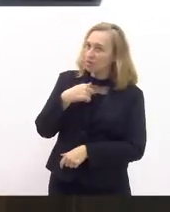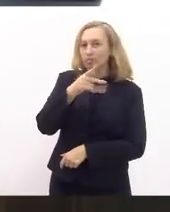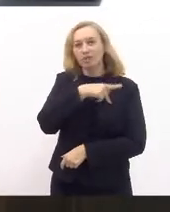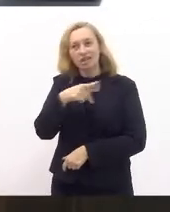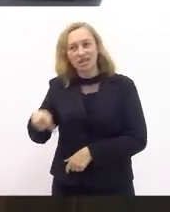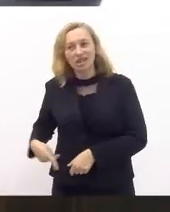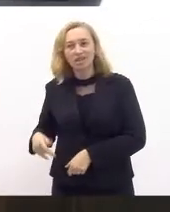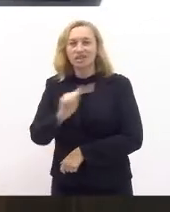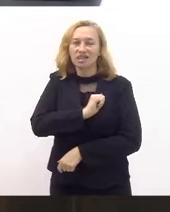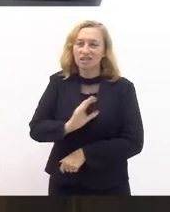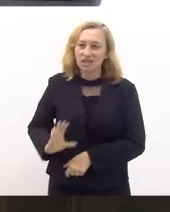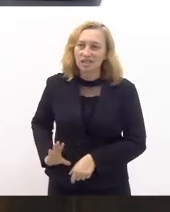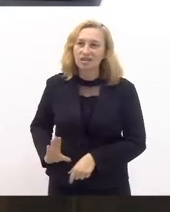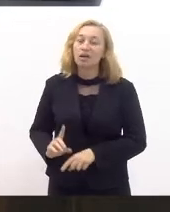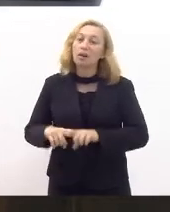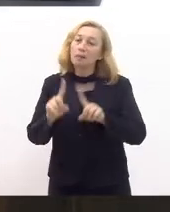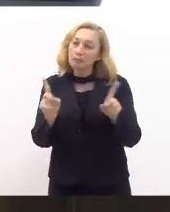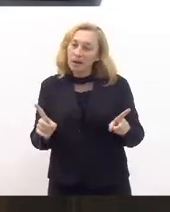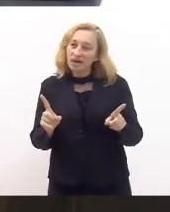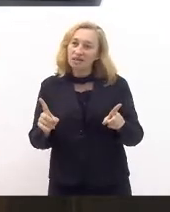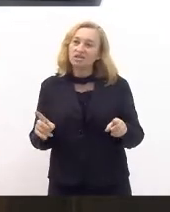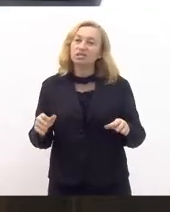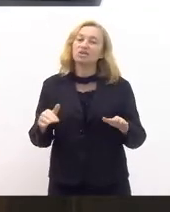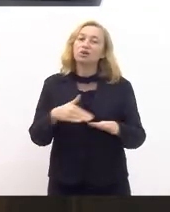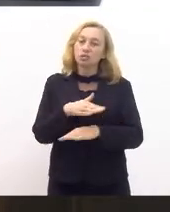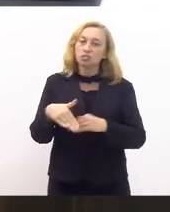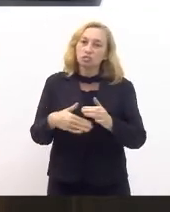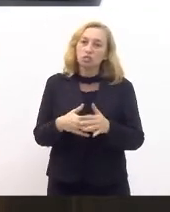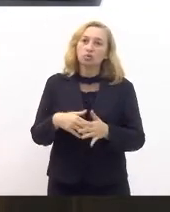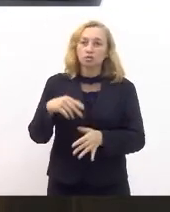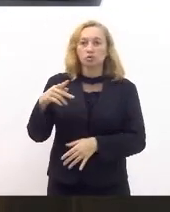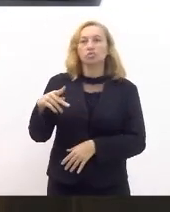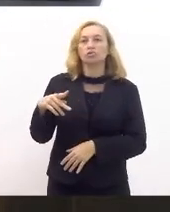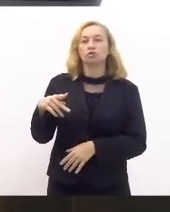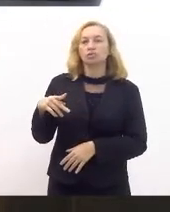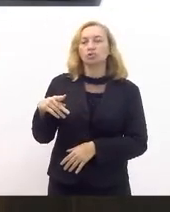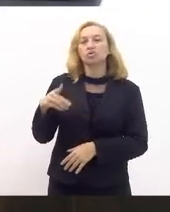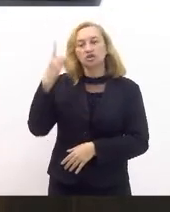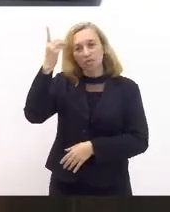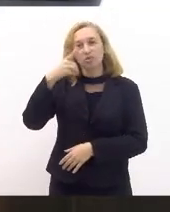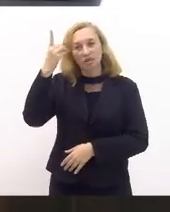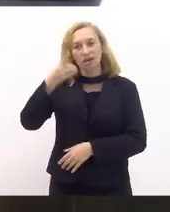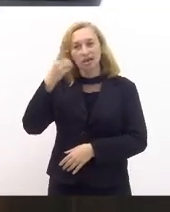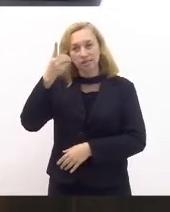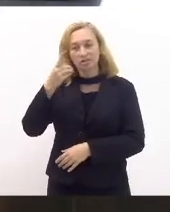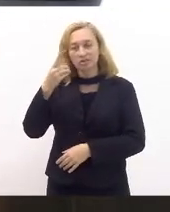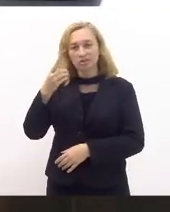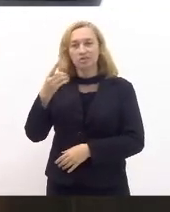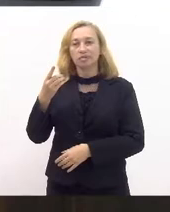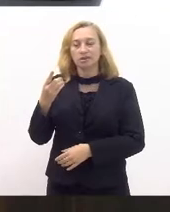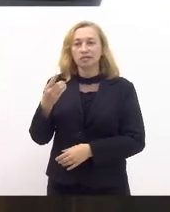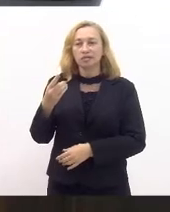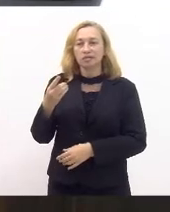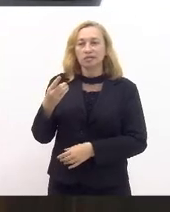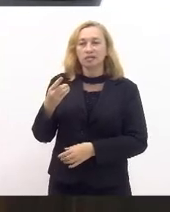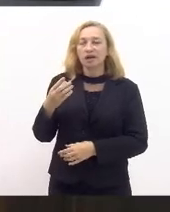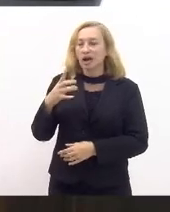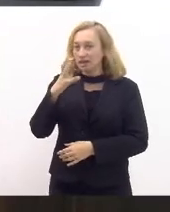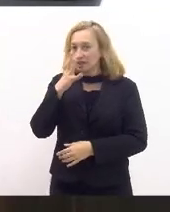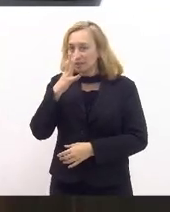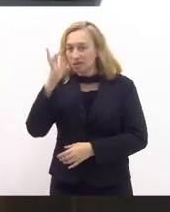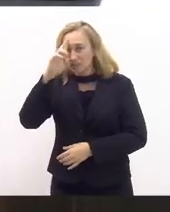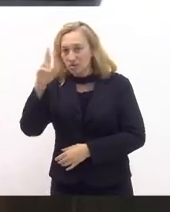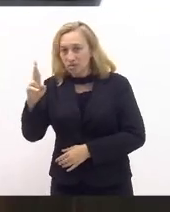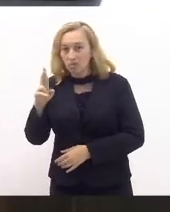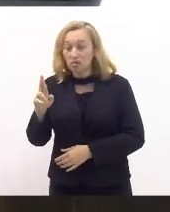presidente André Siciliano, mas a classe política se identifica muito com o senhor. E o senhor nos encanta com esse jeito